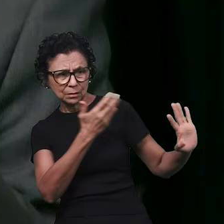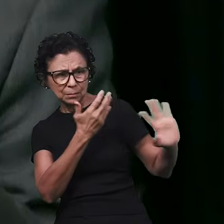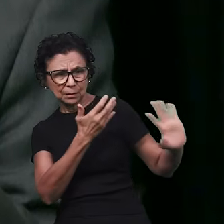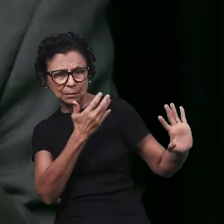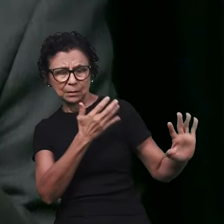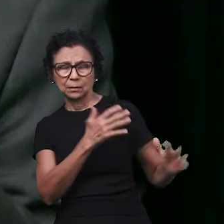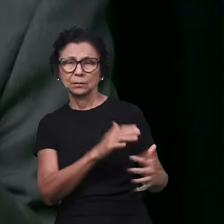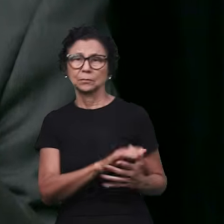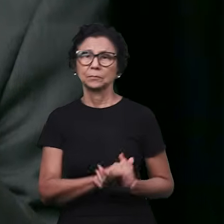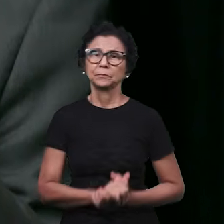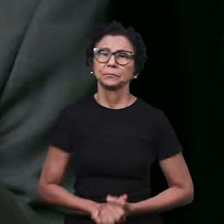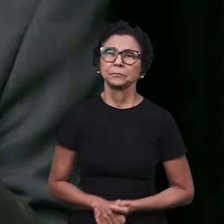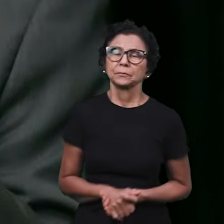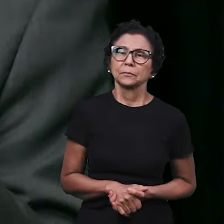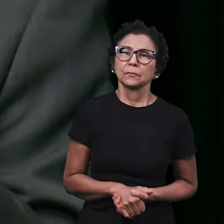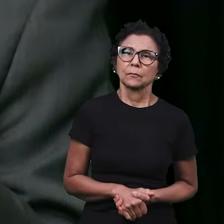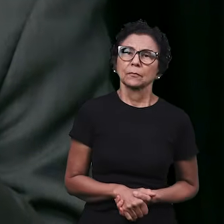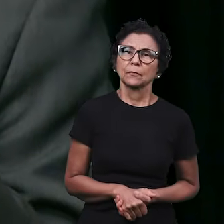Ela é contagiosa.